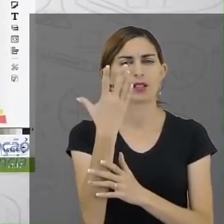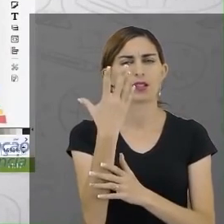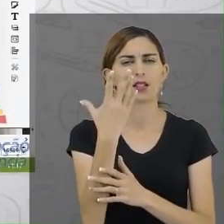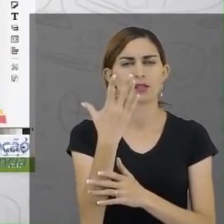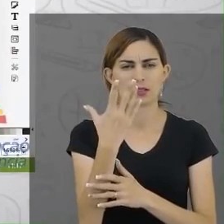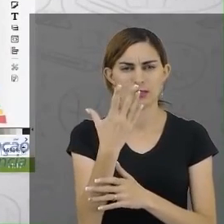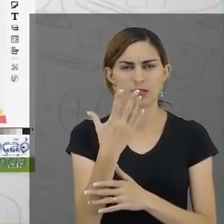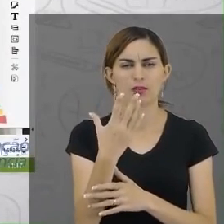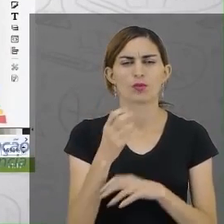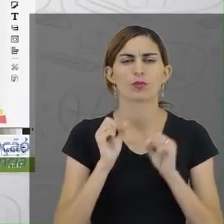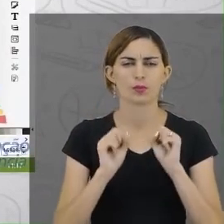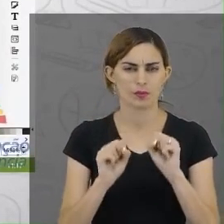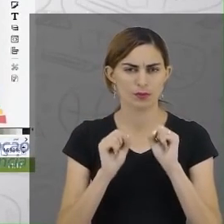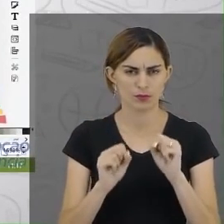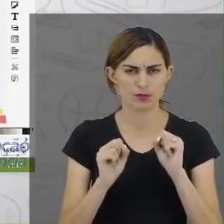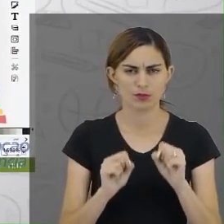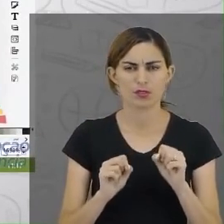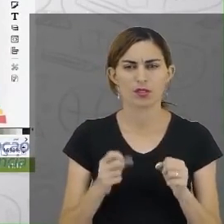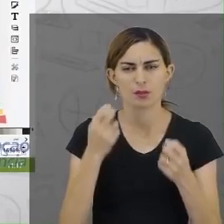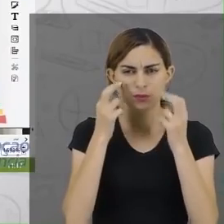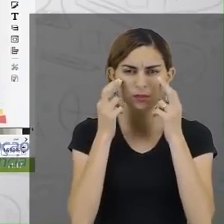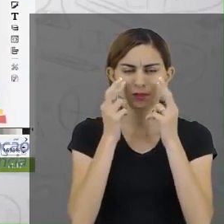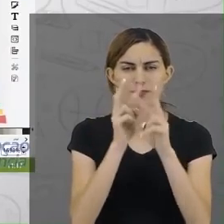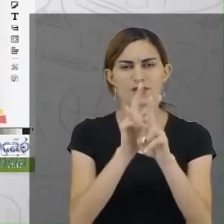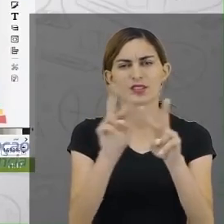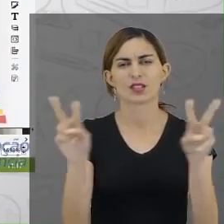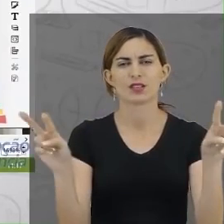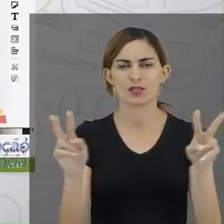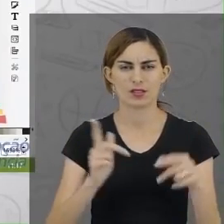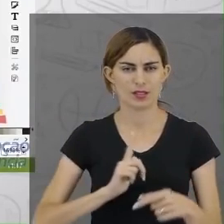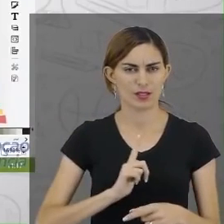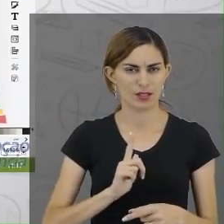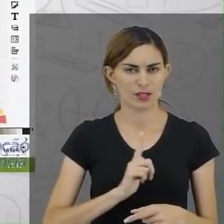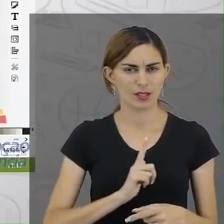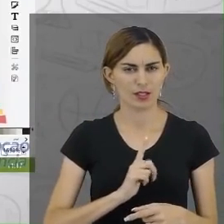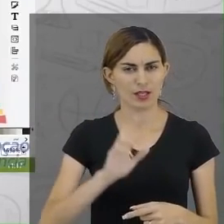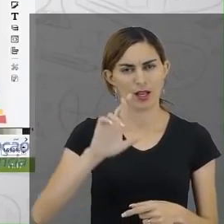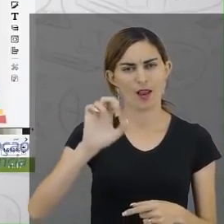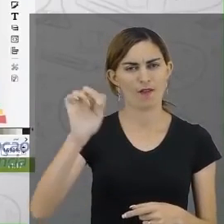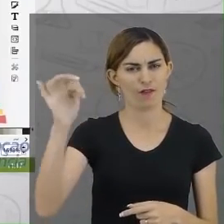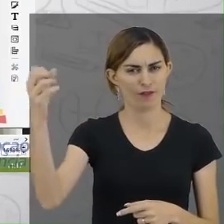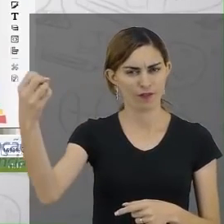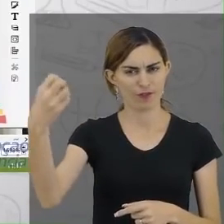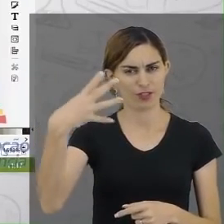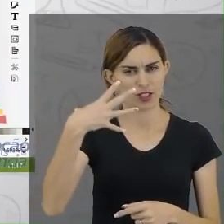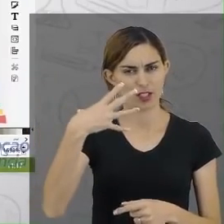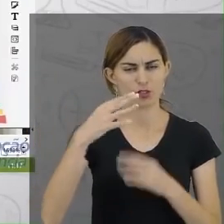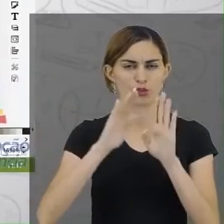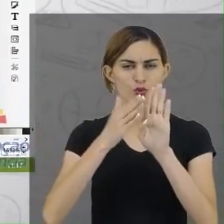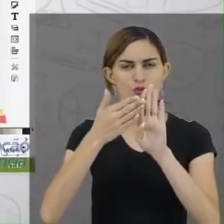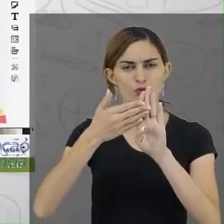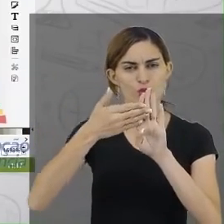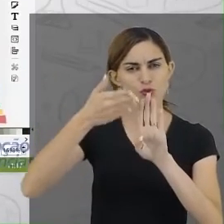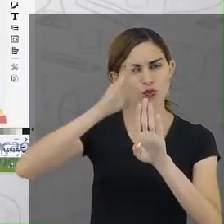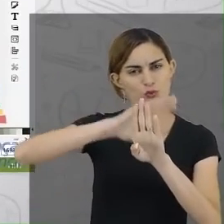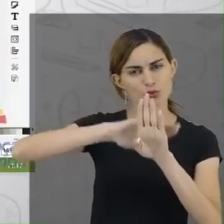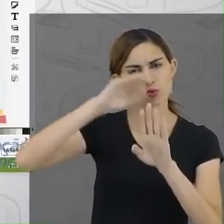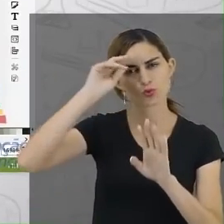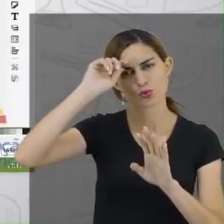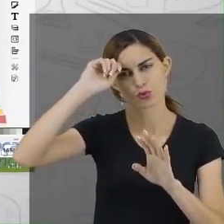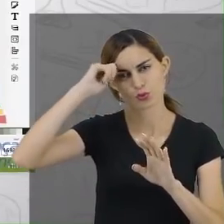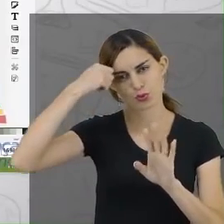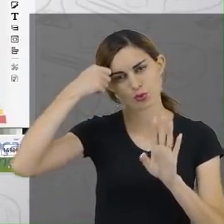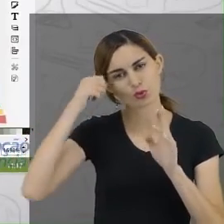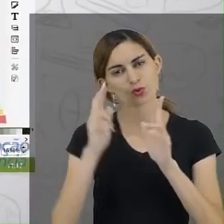criação de um ícone. Podemos visualizar que ele tem um reflexo, uma sombra